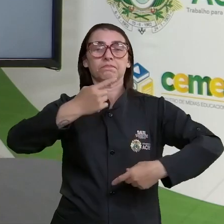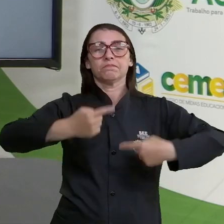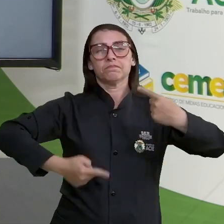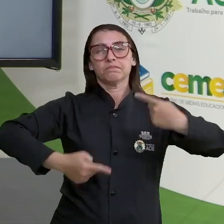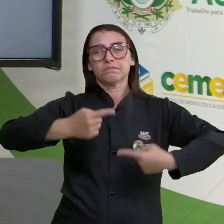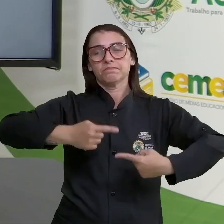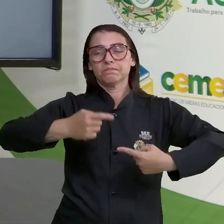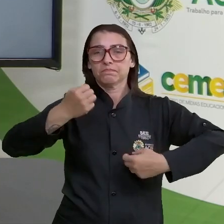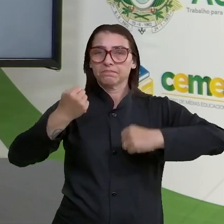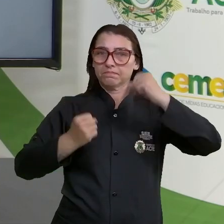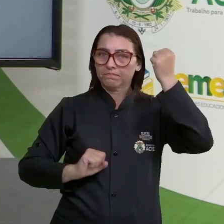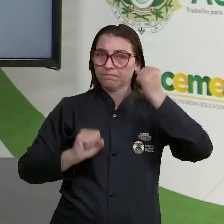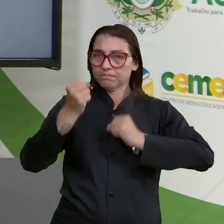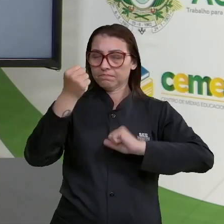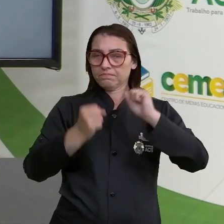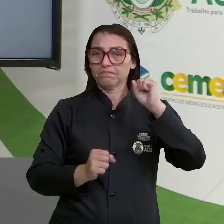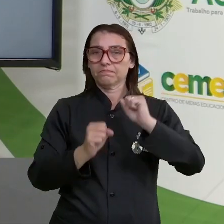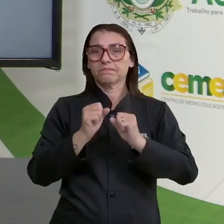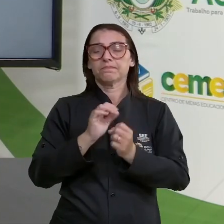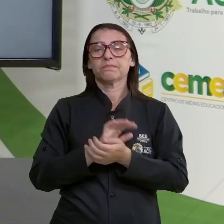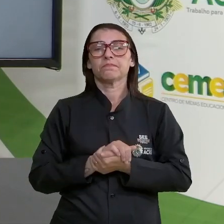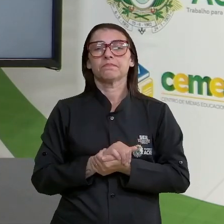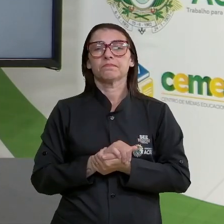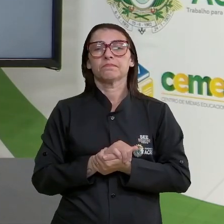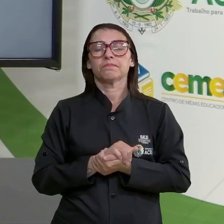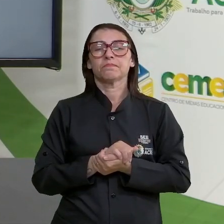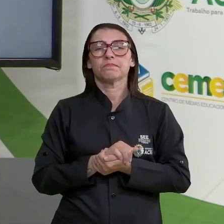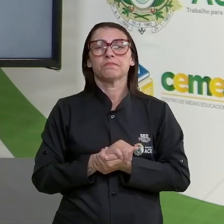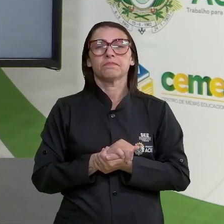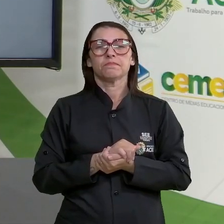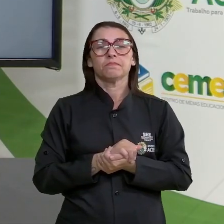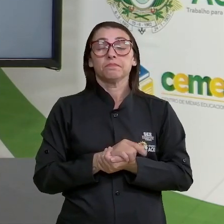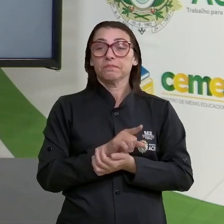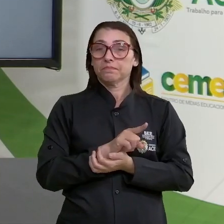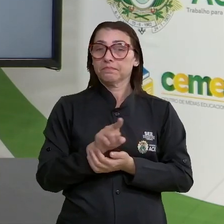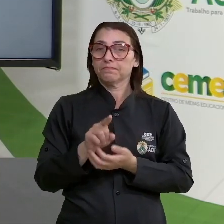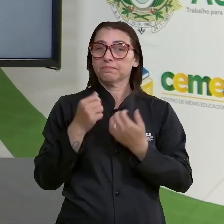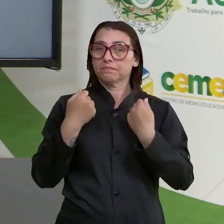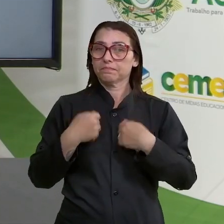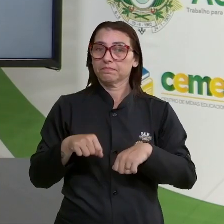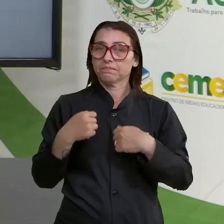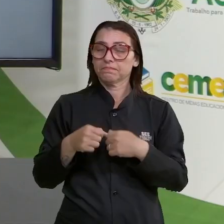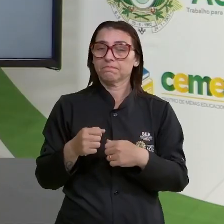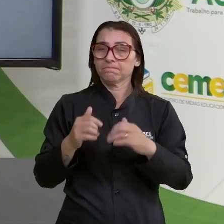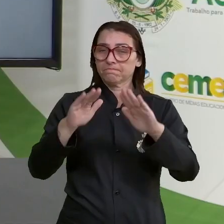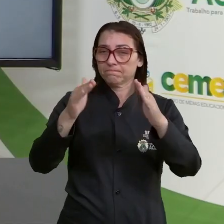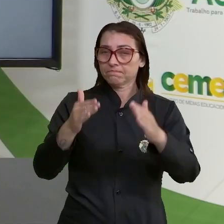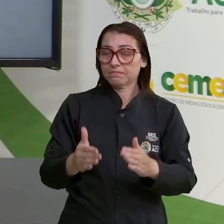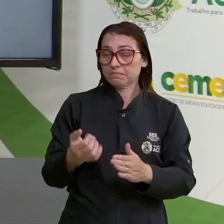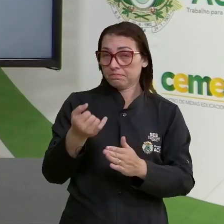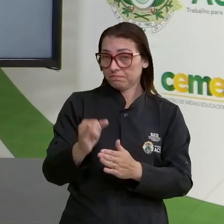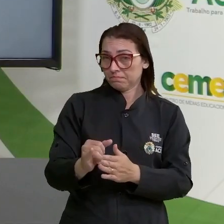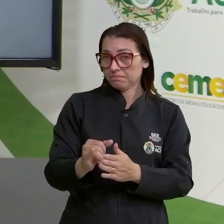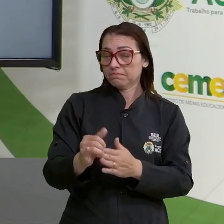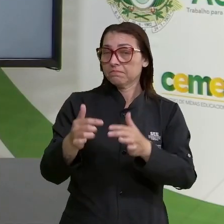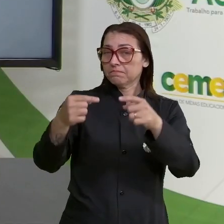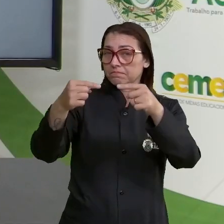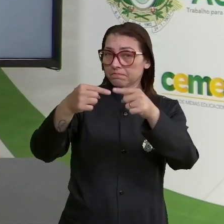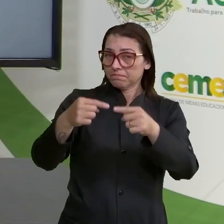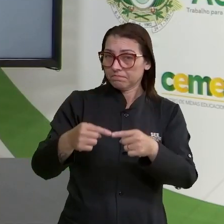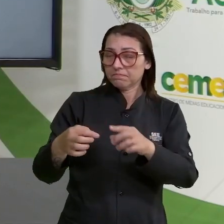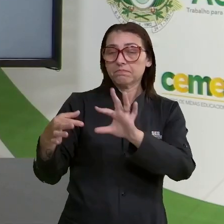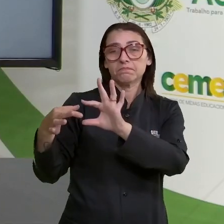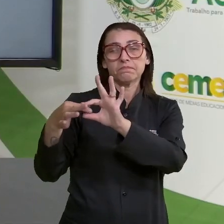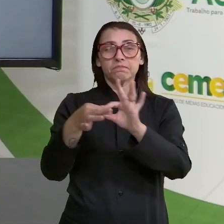política, industrial mesmo, né, ideológica, e que você precisa estar analisando se você cabe nesse contexto,